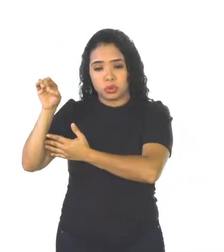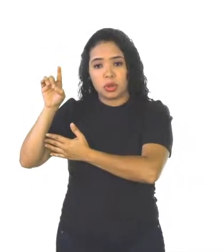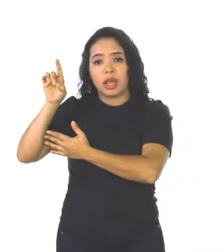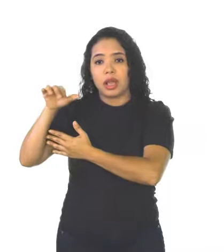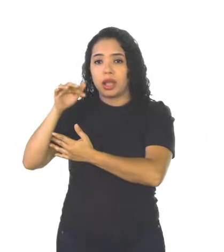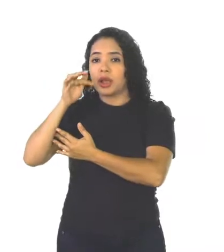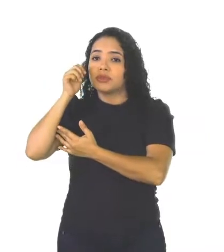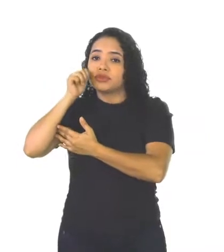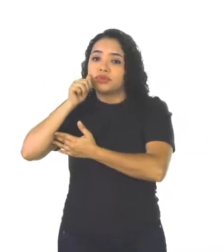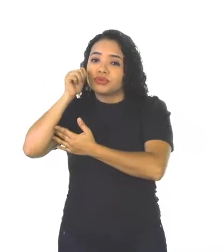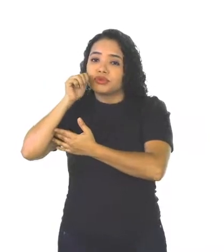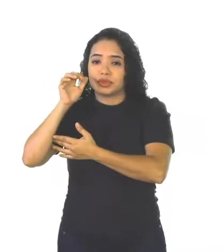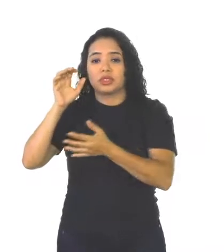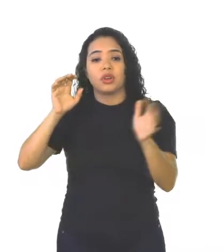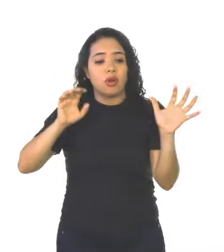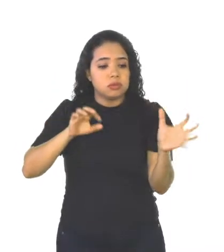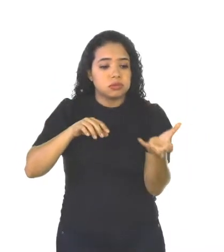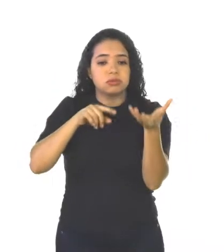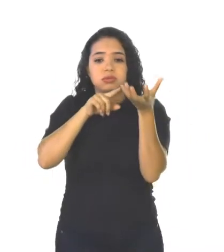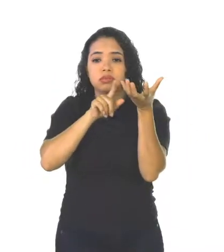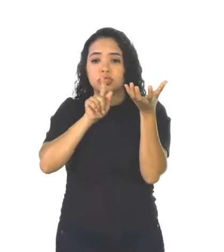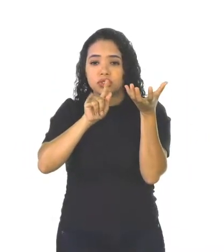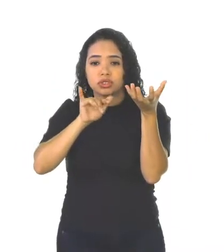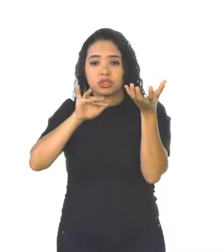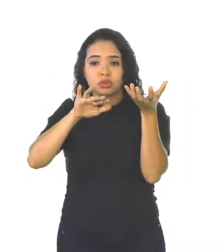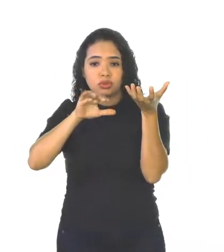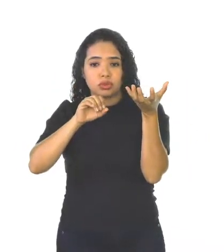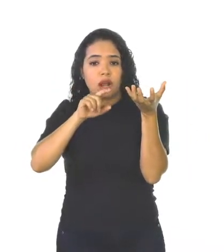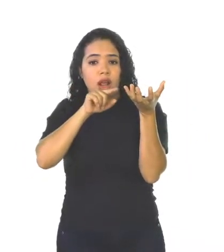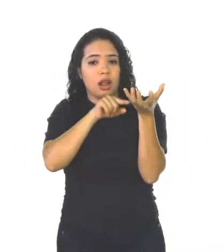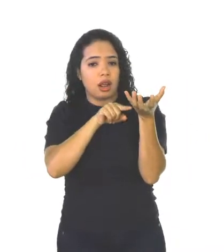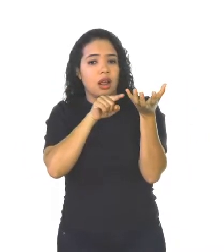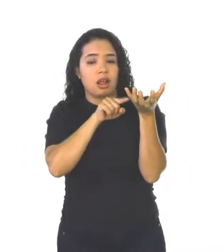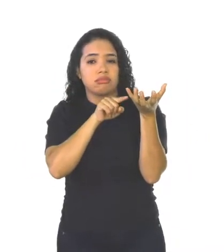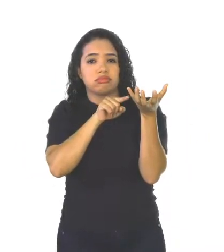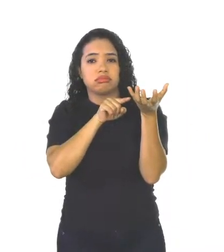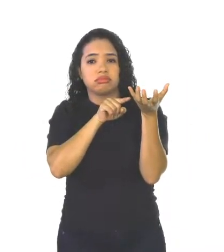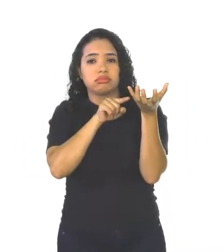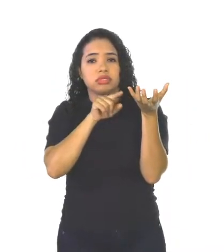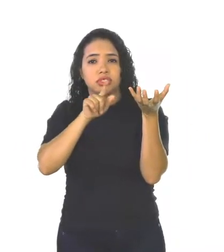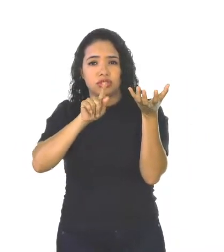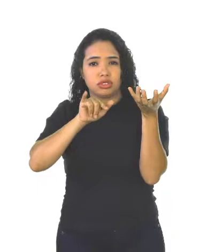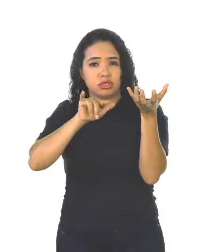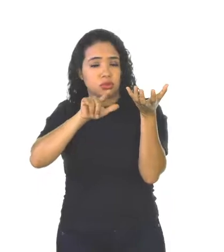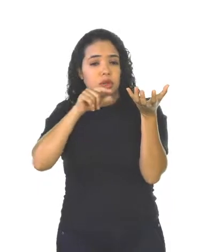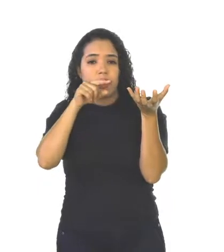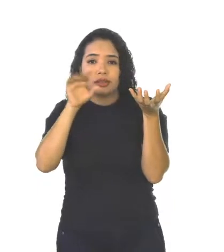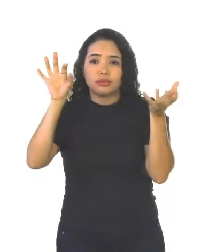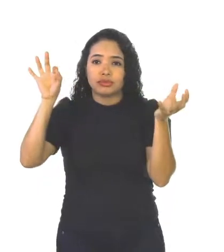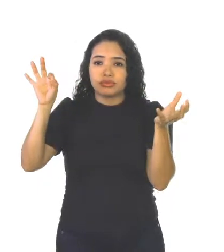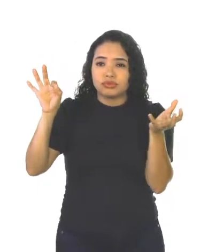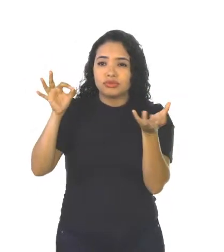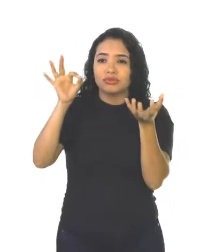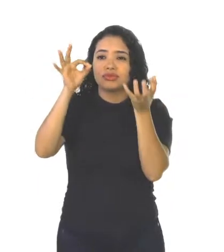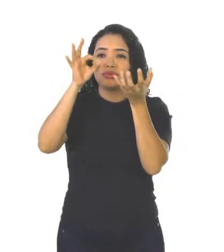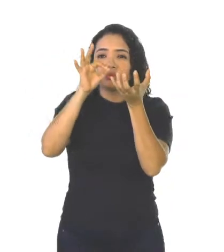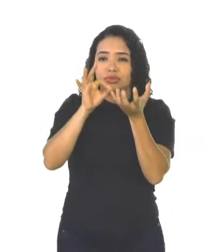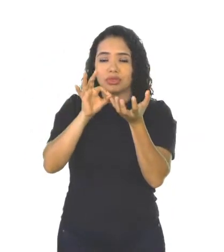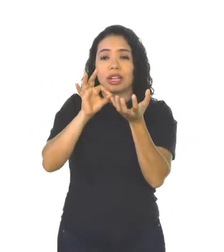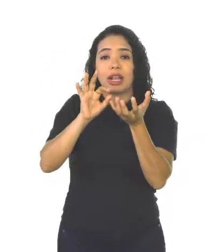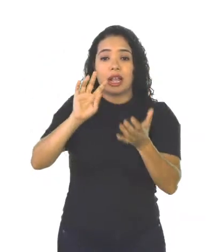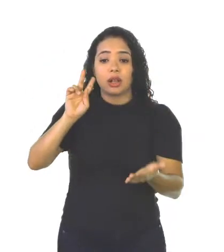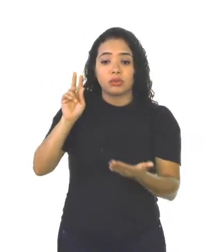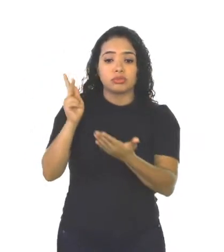um grande girassol de jardim. Eles se conhecem após uma fatalidade e se tornam